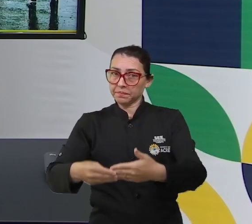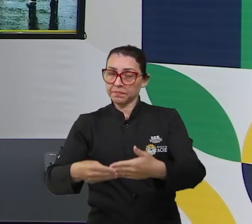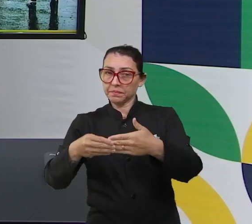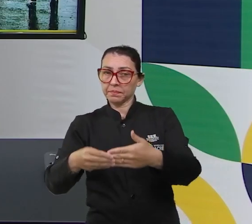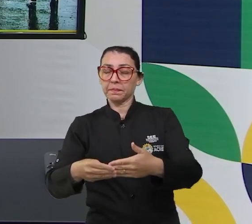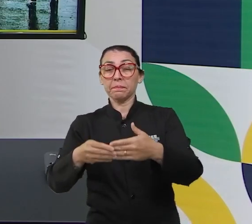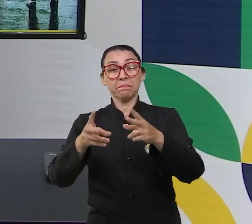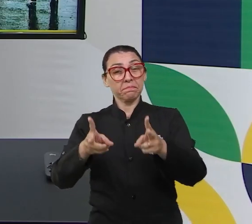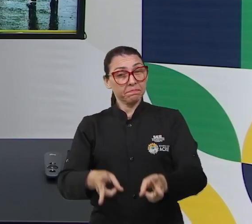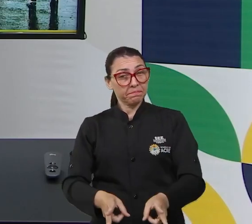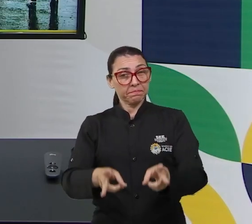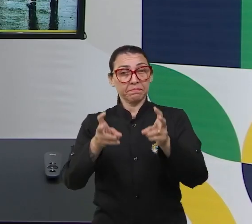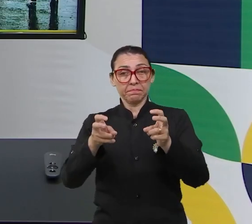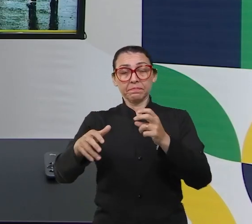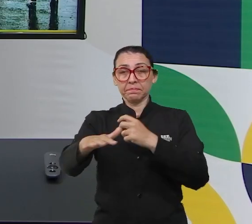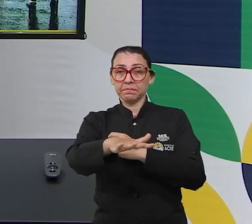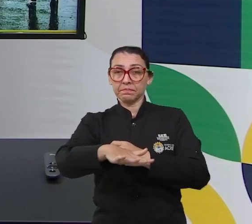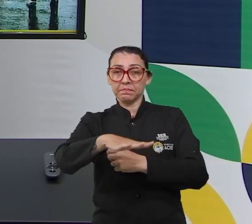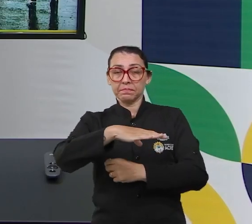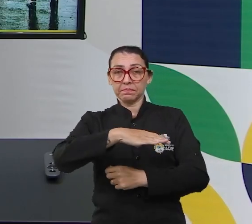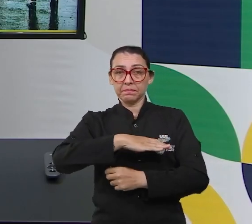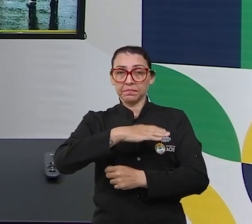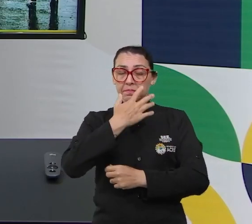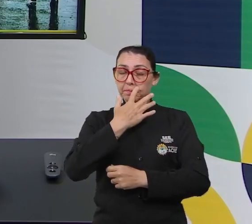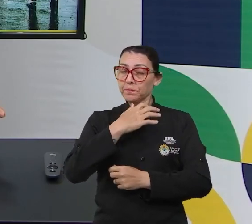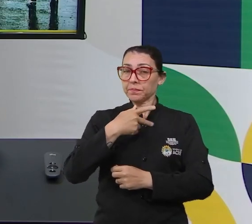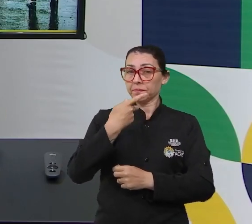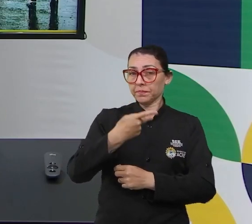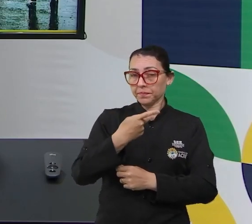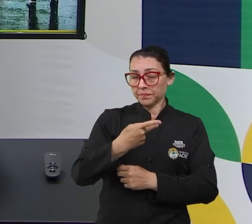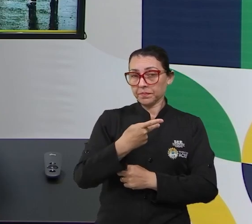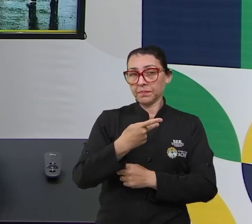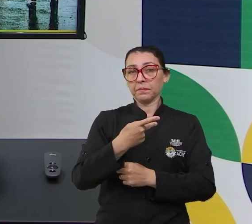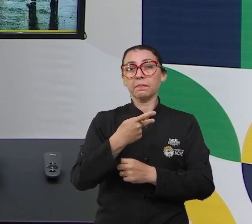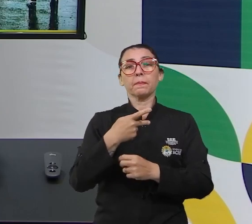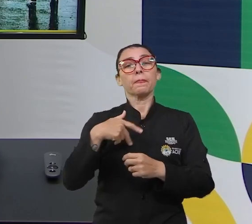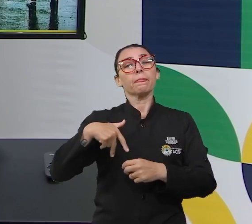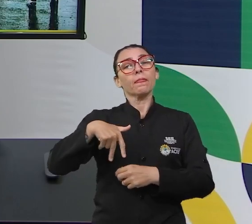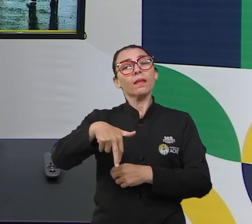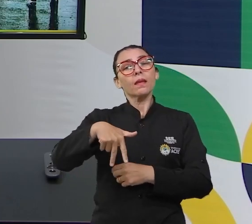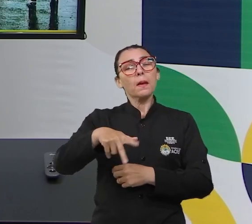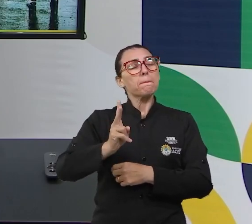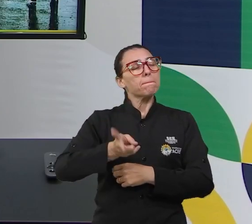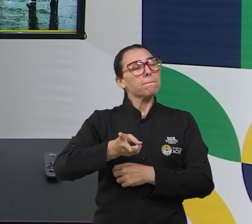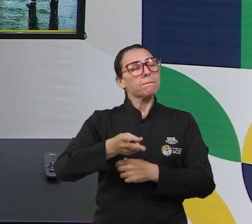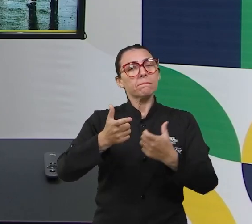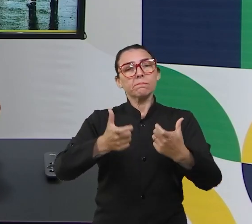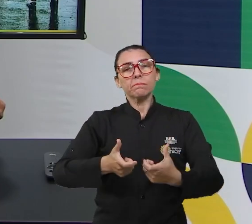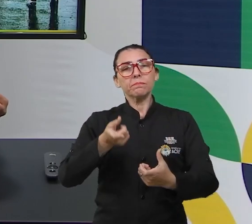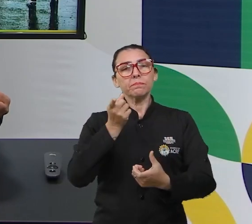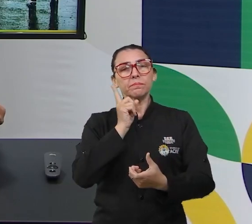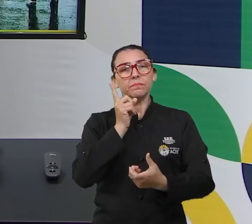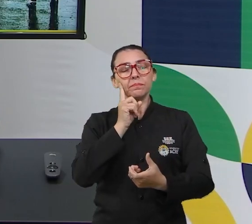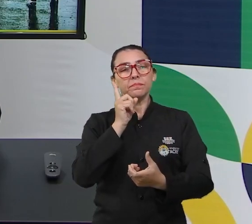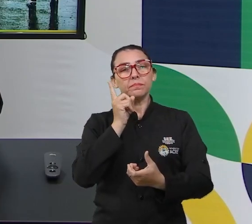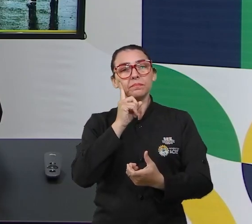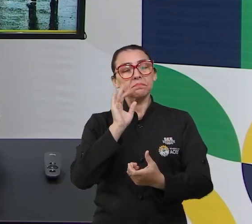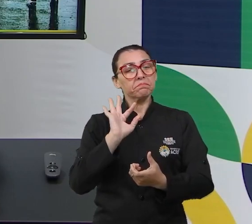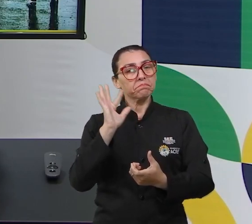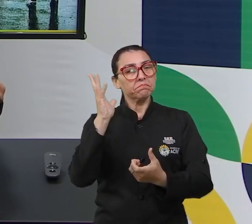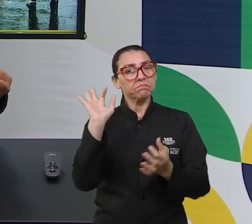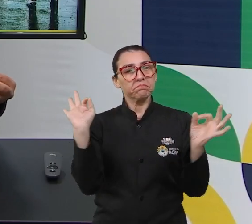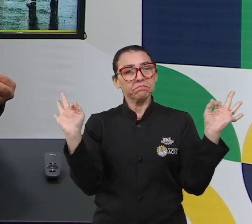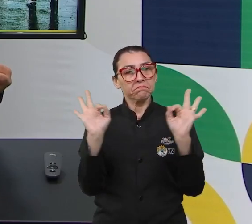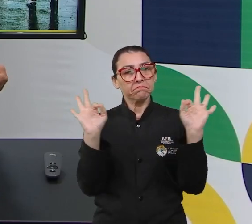da percepção do espaço urbano. Como eu já falei, muitas vezes a gente passa naquele mesmo lugar todos os dias e vira uma coisa